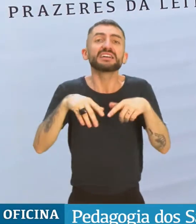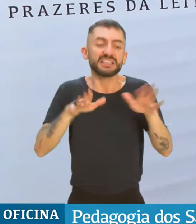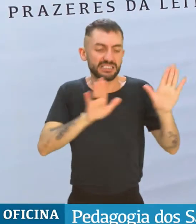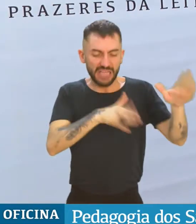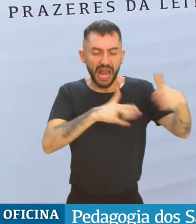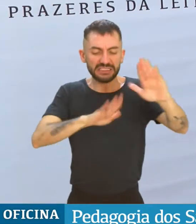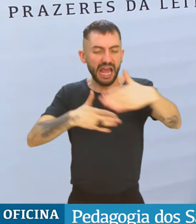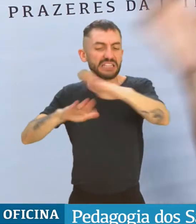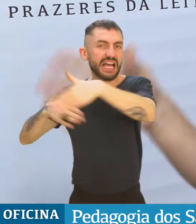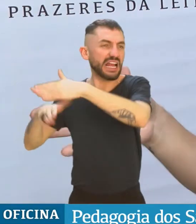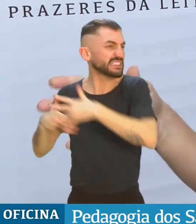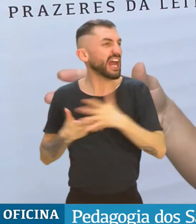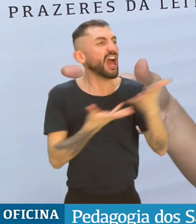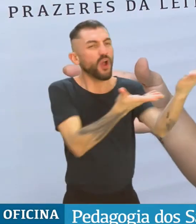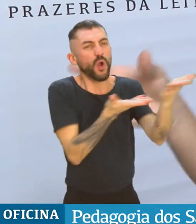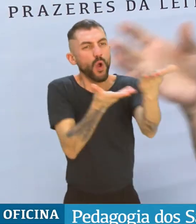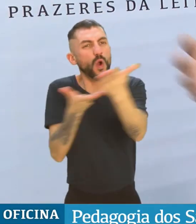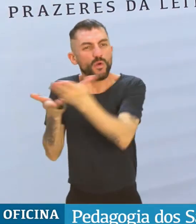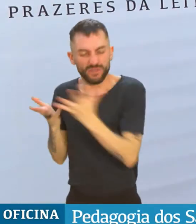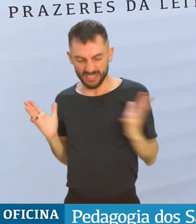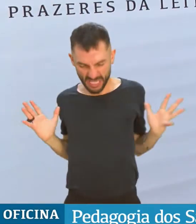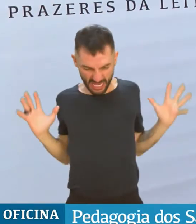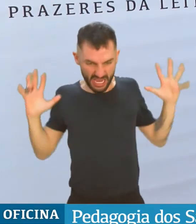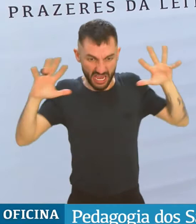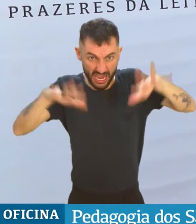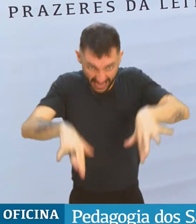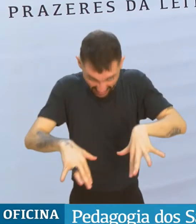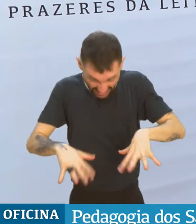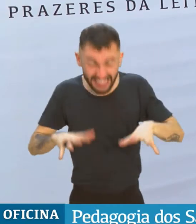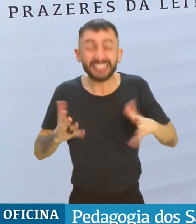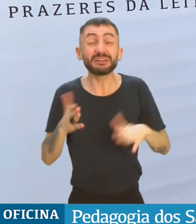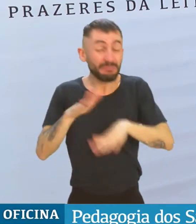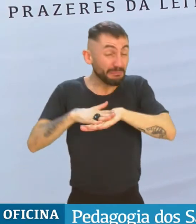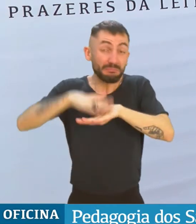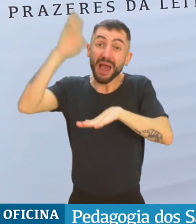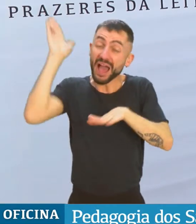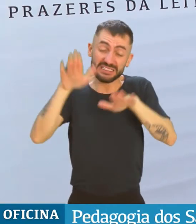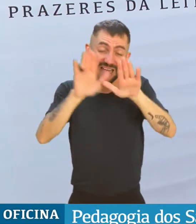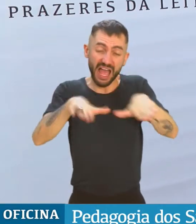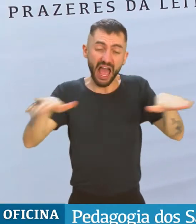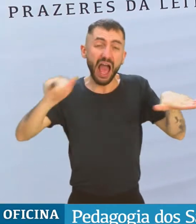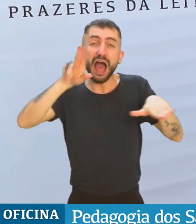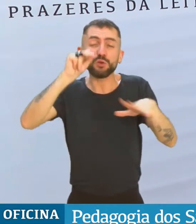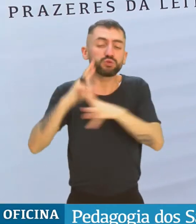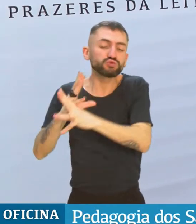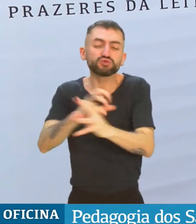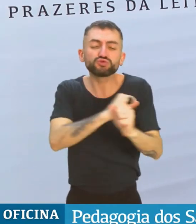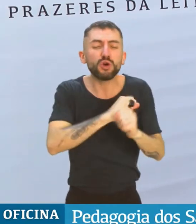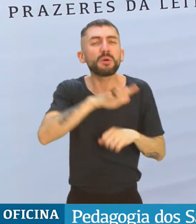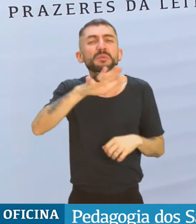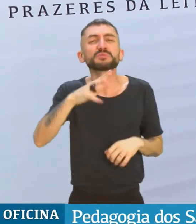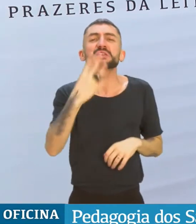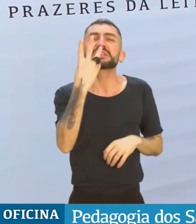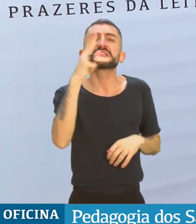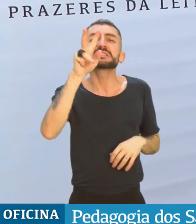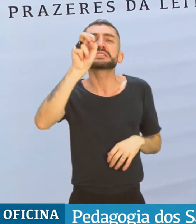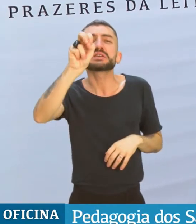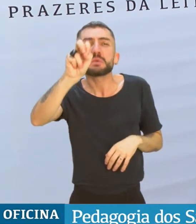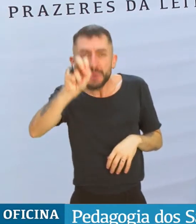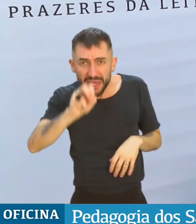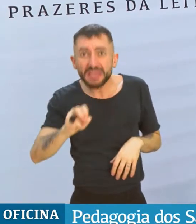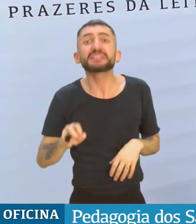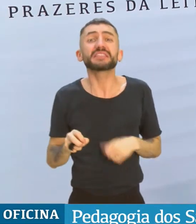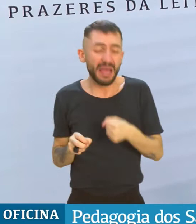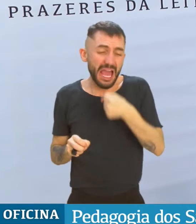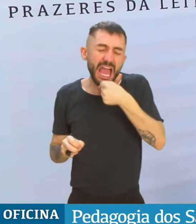de aula, leva ali 15 salas de aula no pátio da escola, né? Mais ou menos 300, 350 alunos, com o